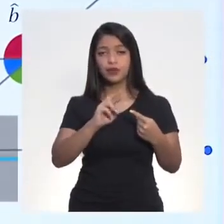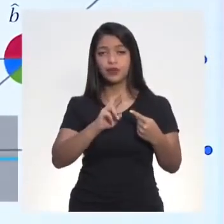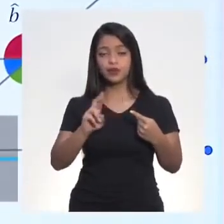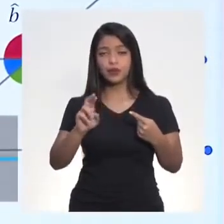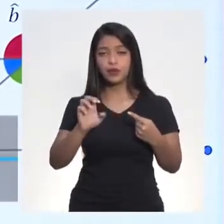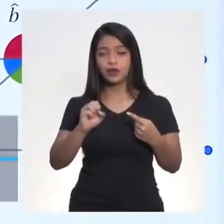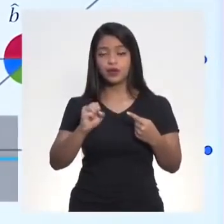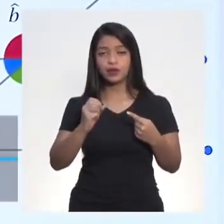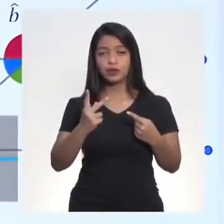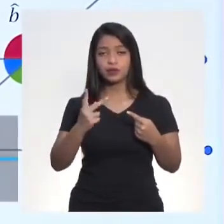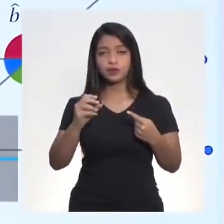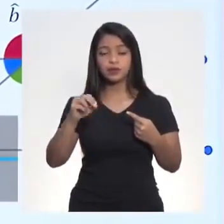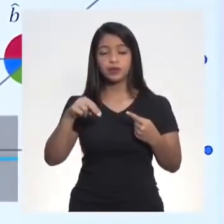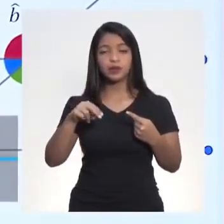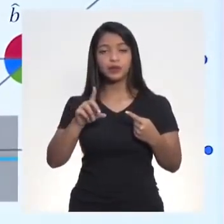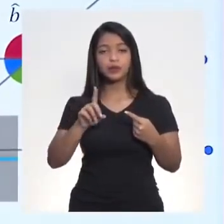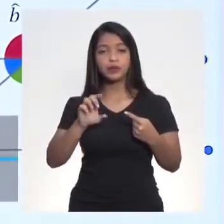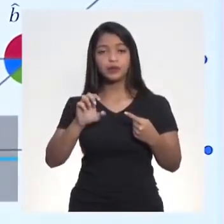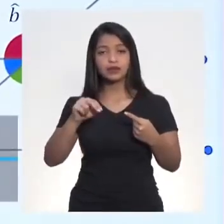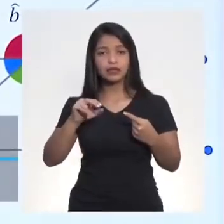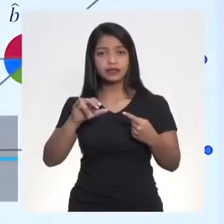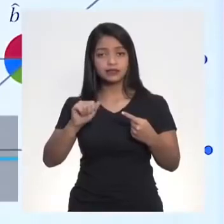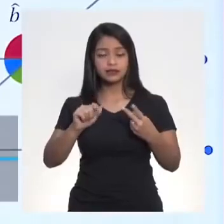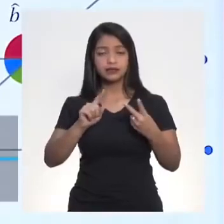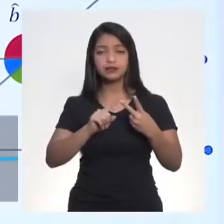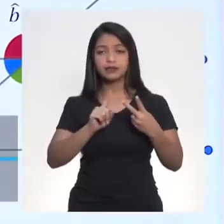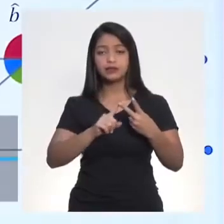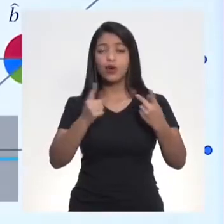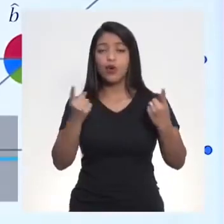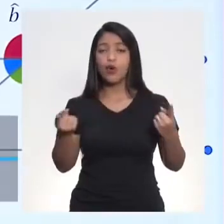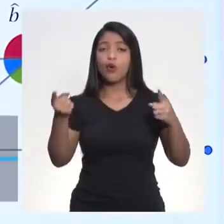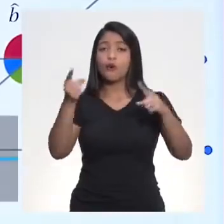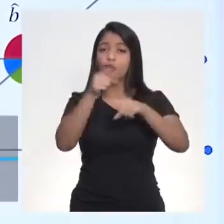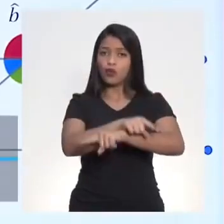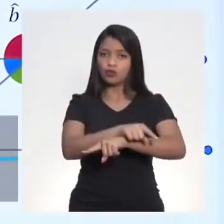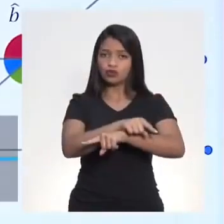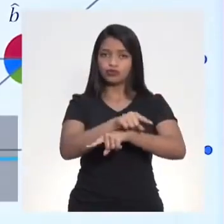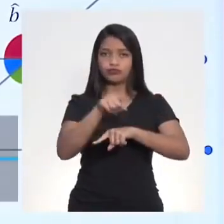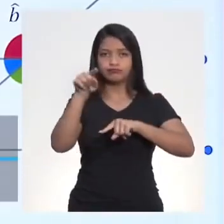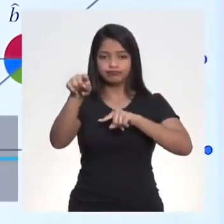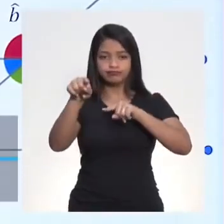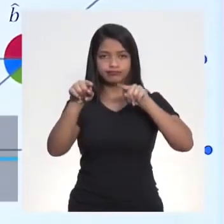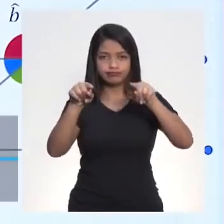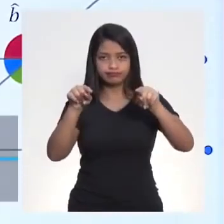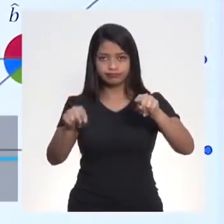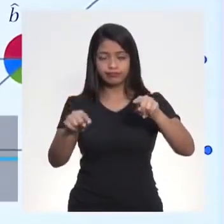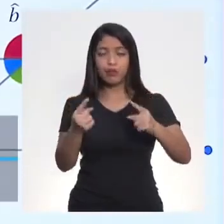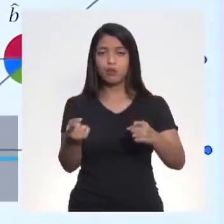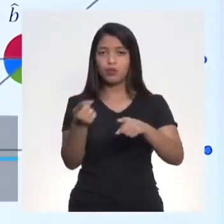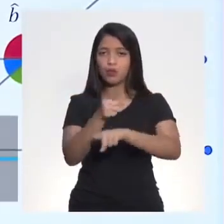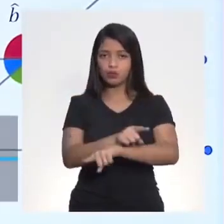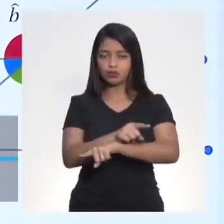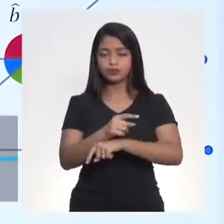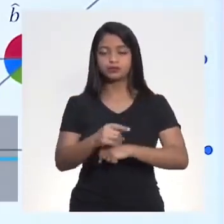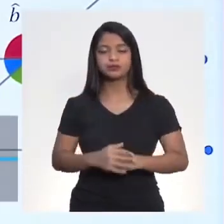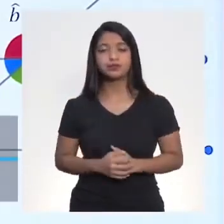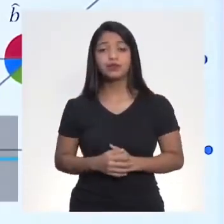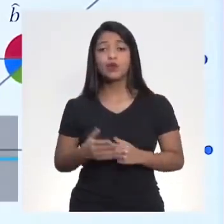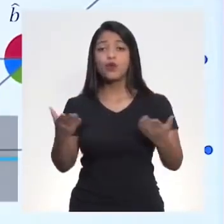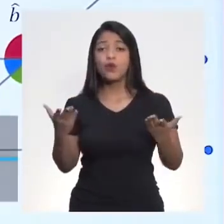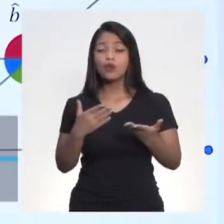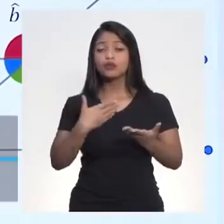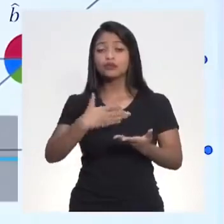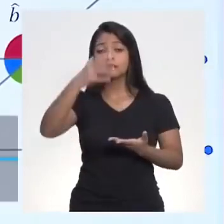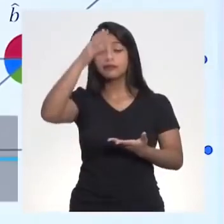agora, e o oposto pelo vértice. Então foram duas definições que nós demos ontem. Hoje vão aparecer mais